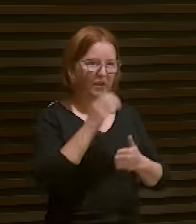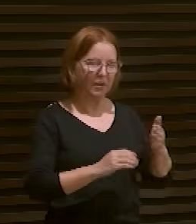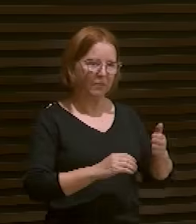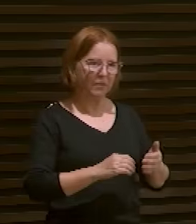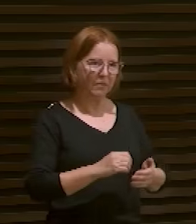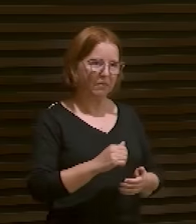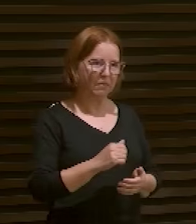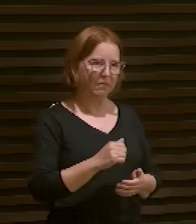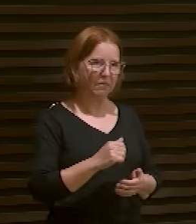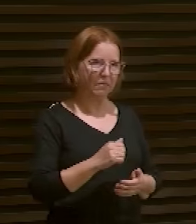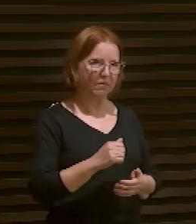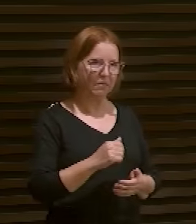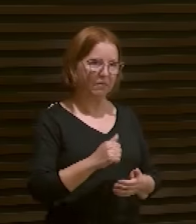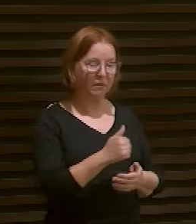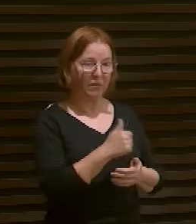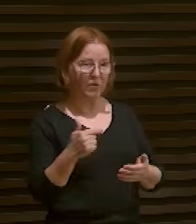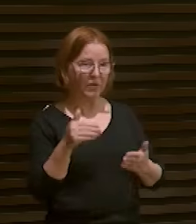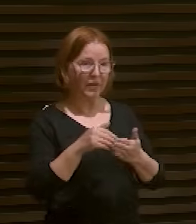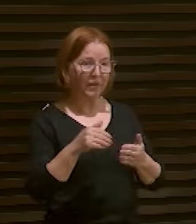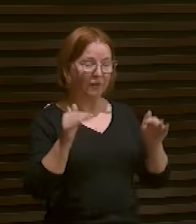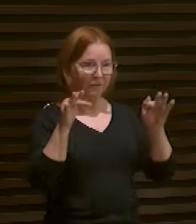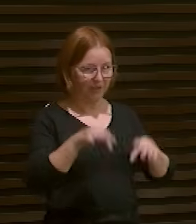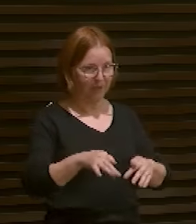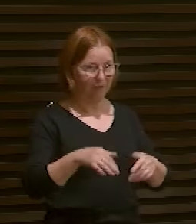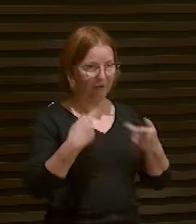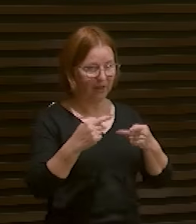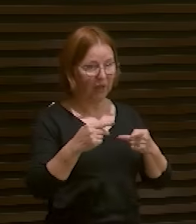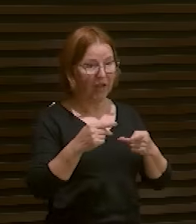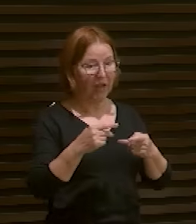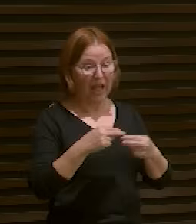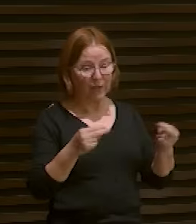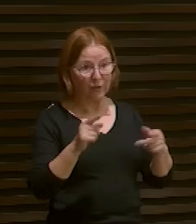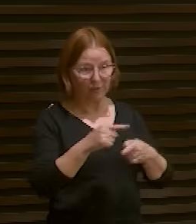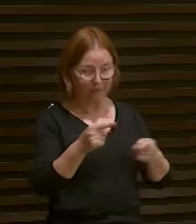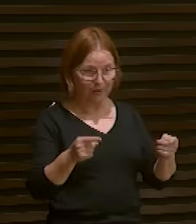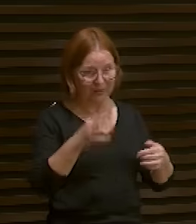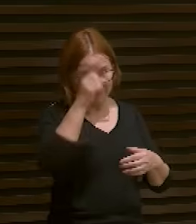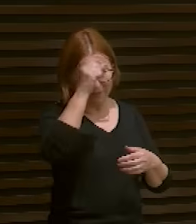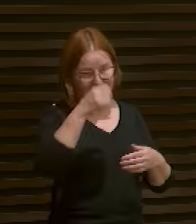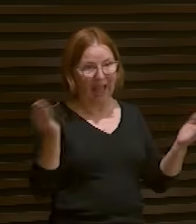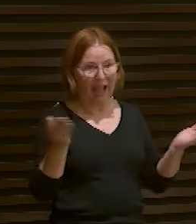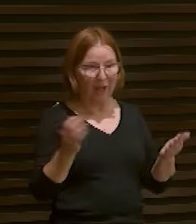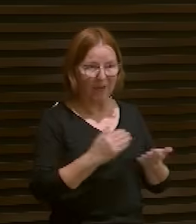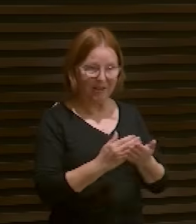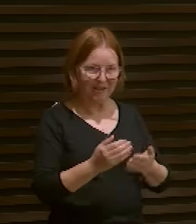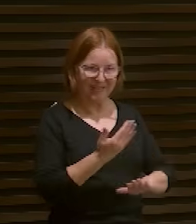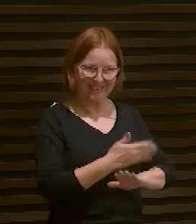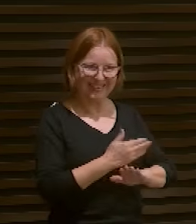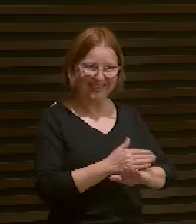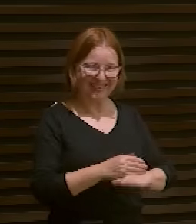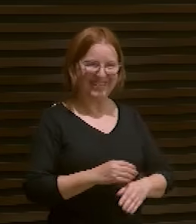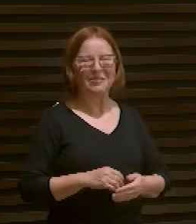Do capítulo 12 ao final, ele fala, agora que vocês aprenderam, vamos praticar agora. Leia lá. Capítulo 12 até o